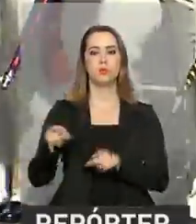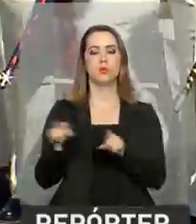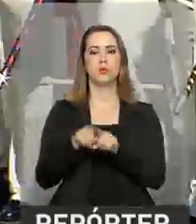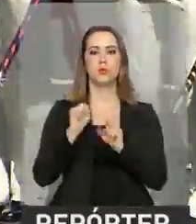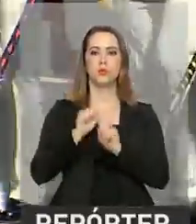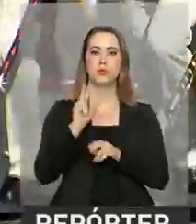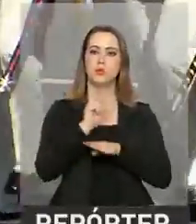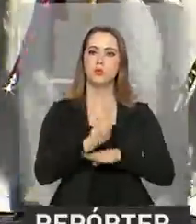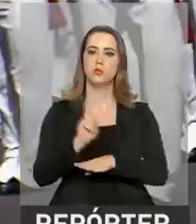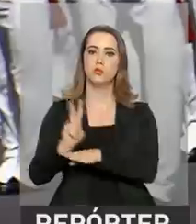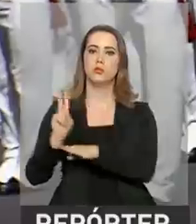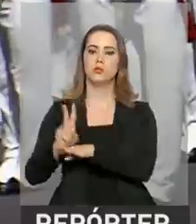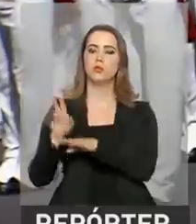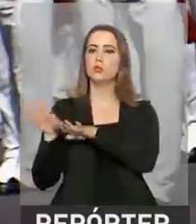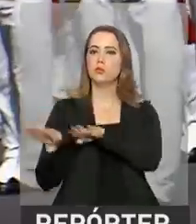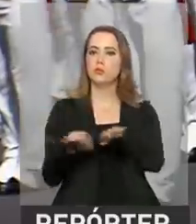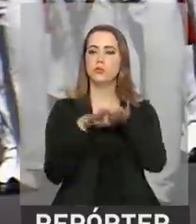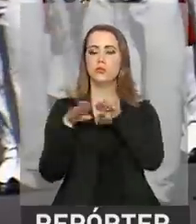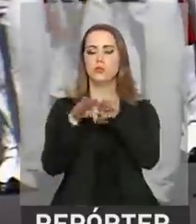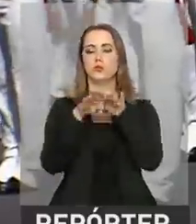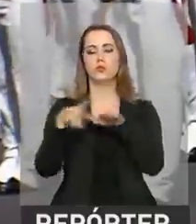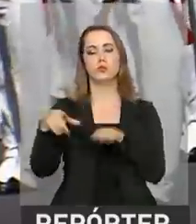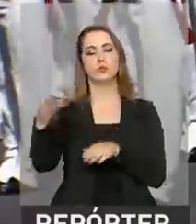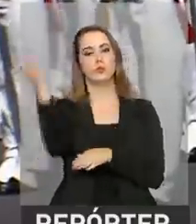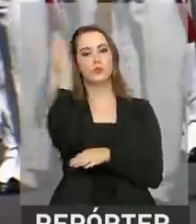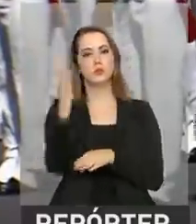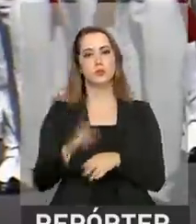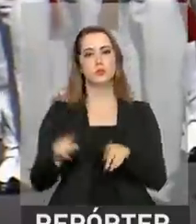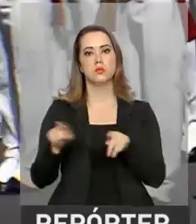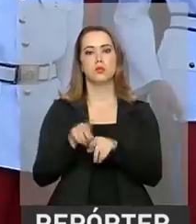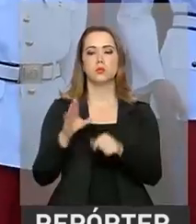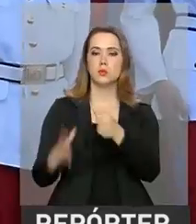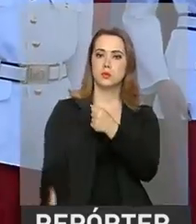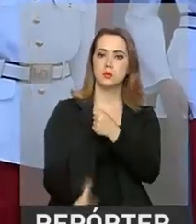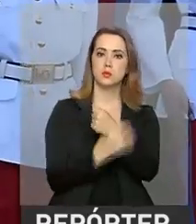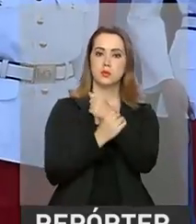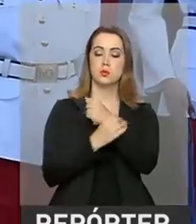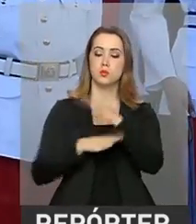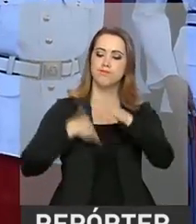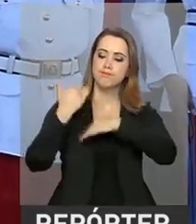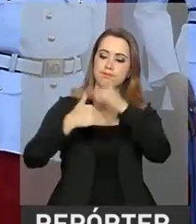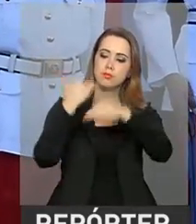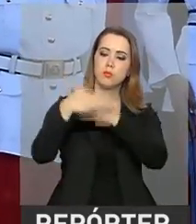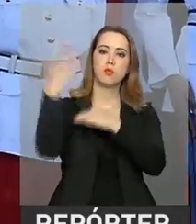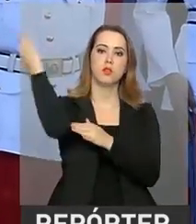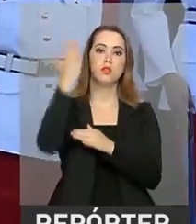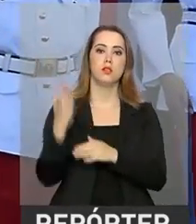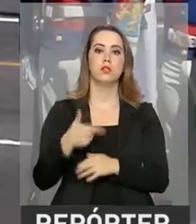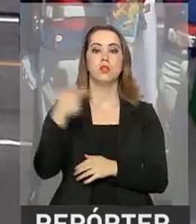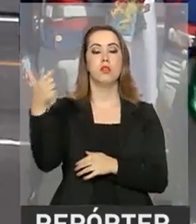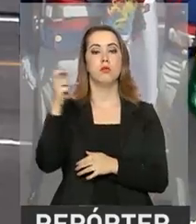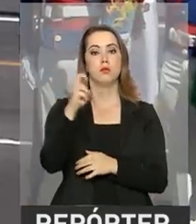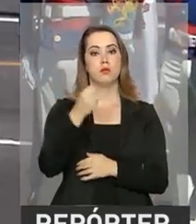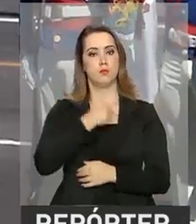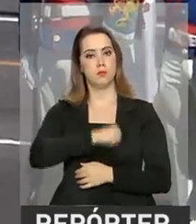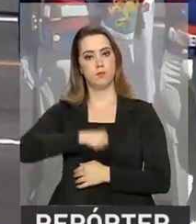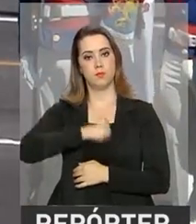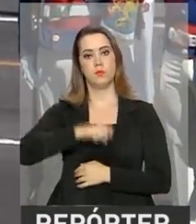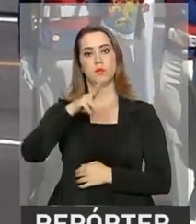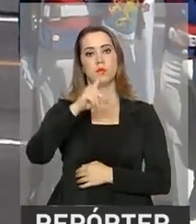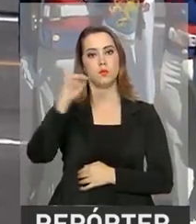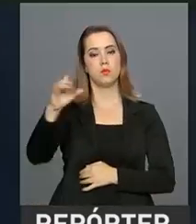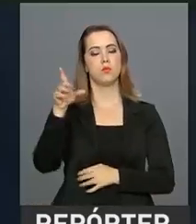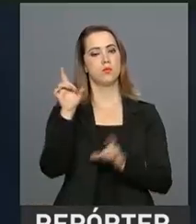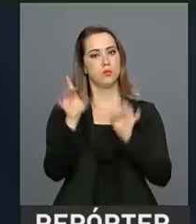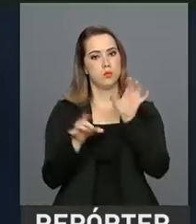defesa da soberania Nacional segurança e desenvolvimento da nação dia 25 de agosto é o dia deles tão importantes para